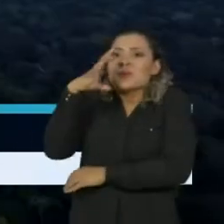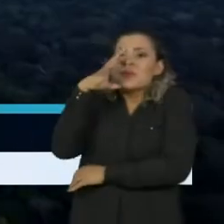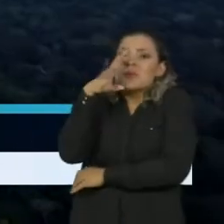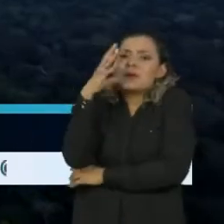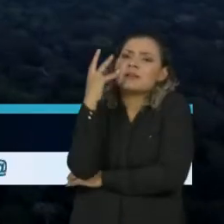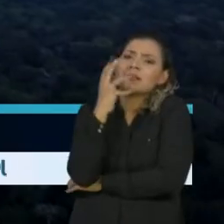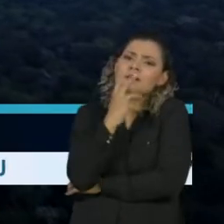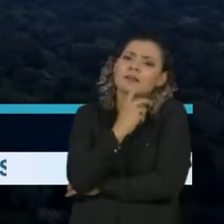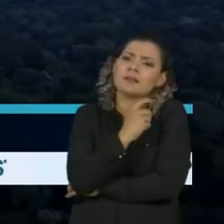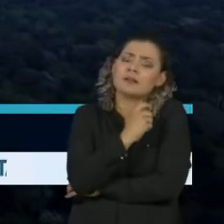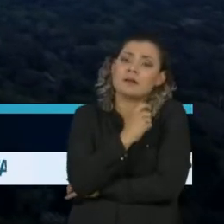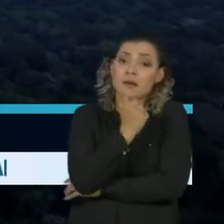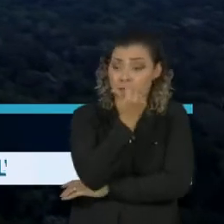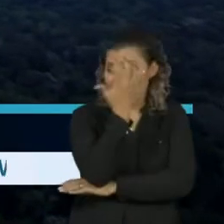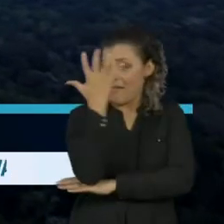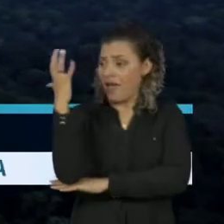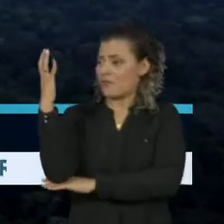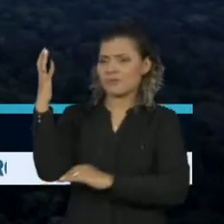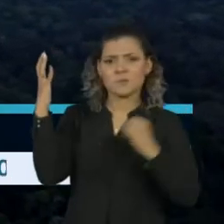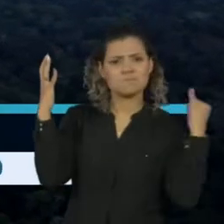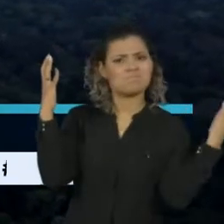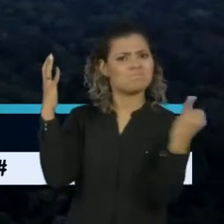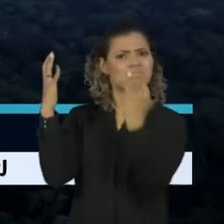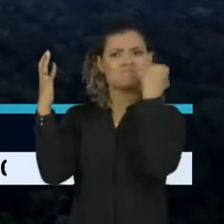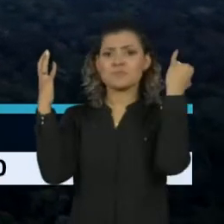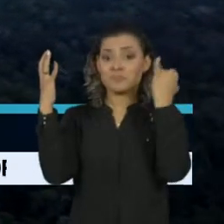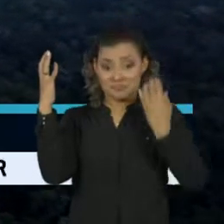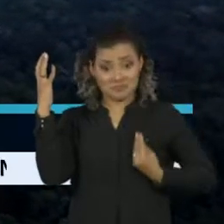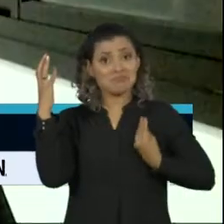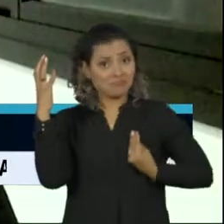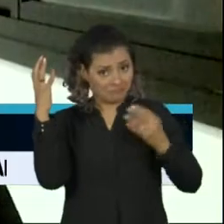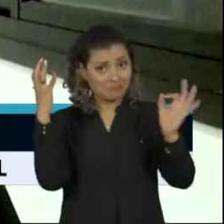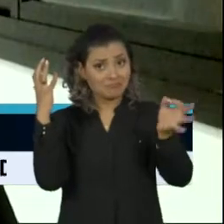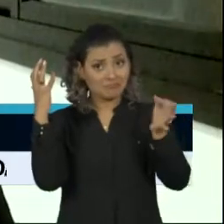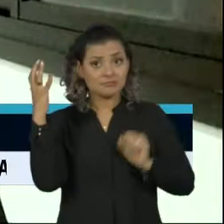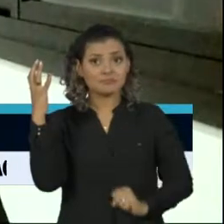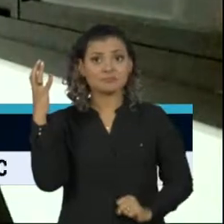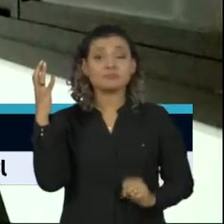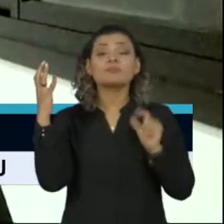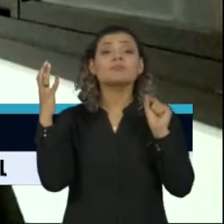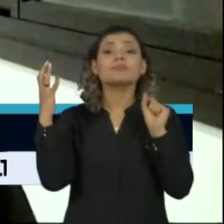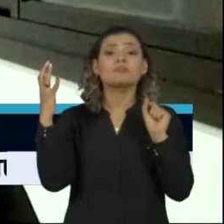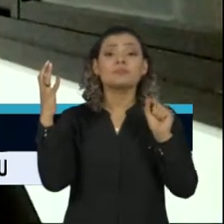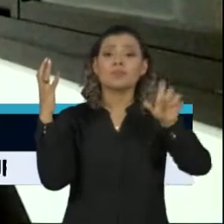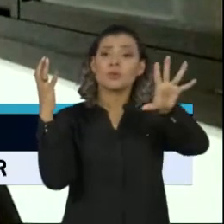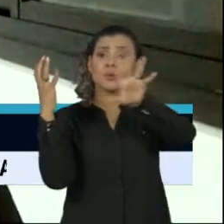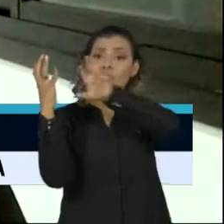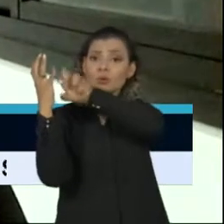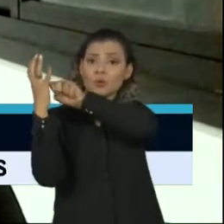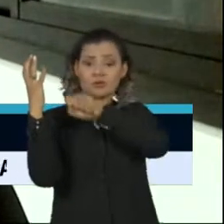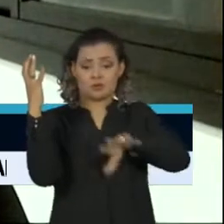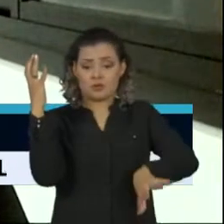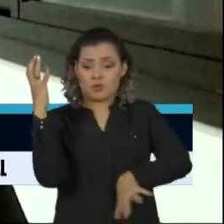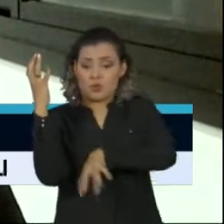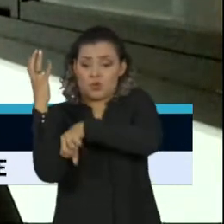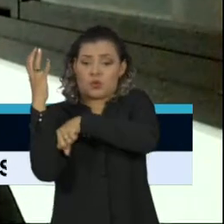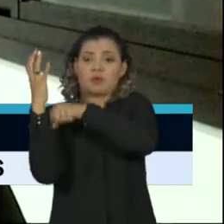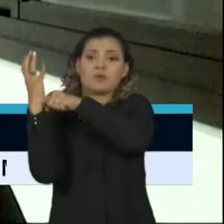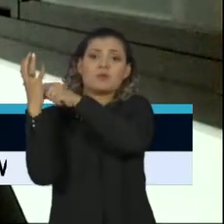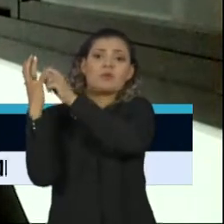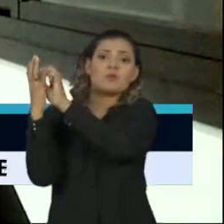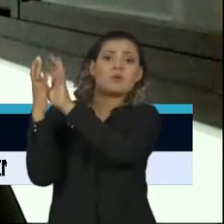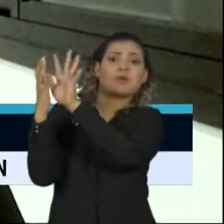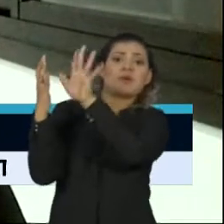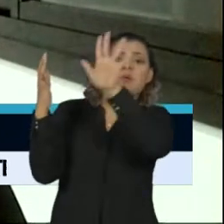acolhedoras. As árvores têm papel fundamental na nossa vida. São as correlações das árvores com a produção de água, né, garantia de água